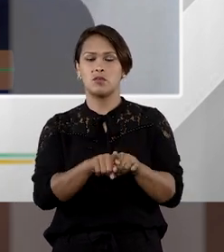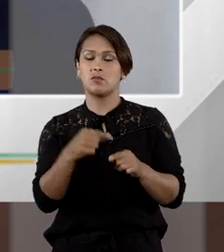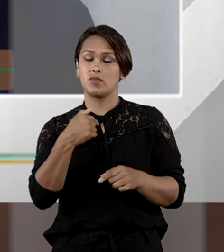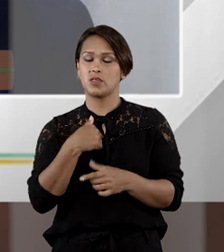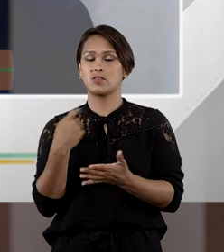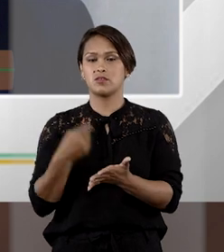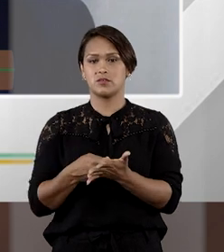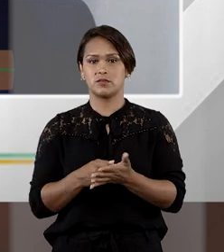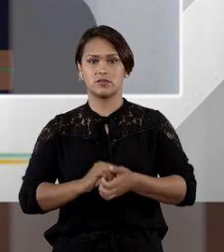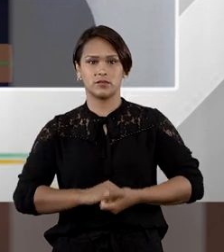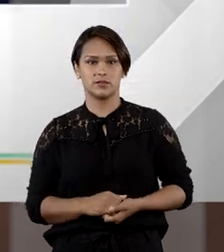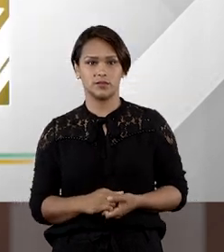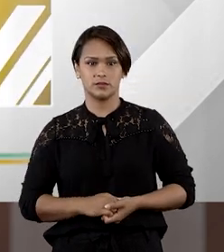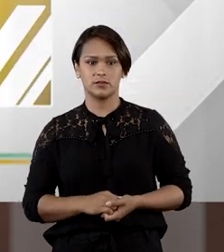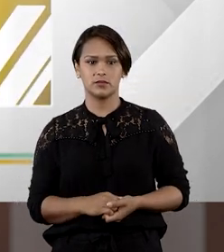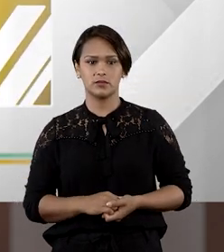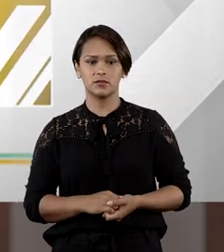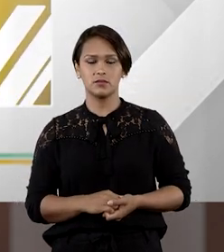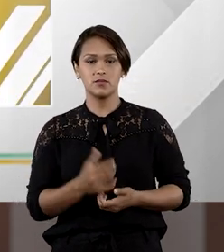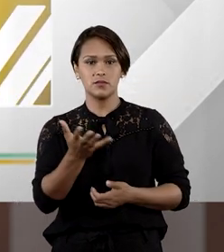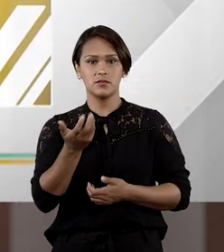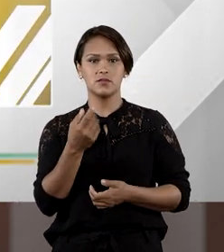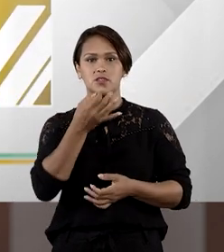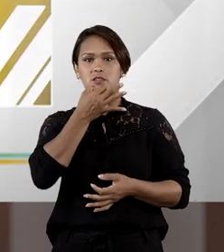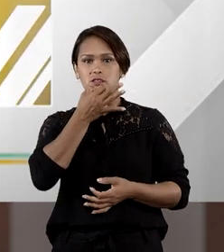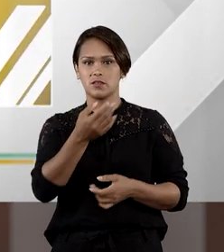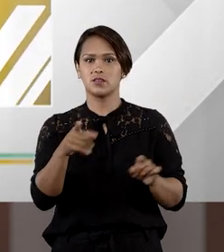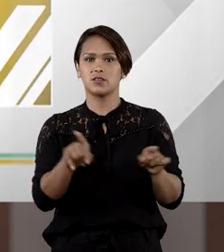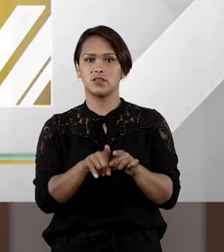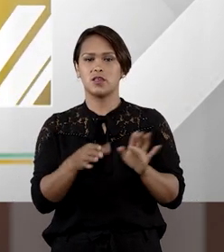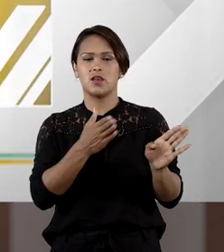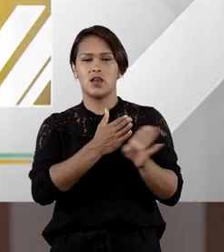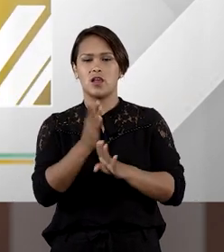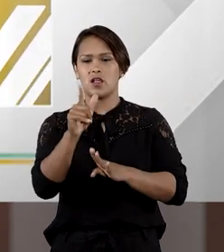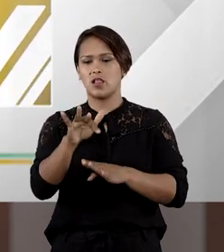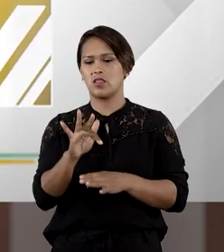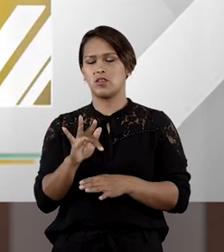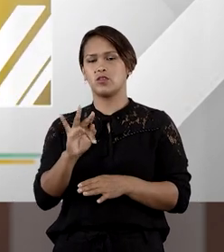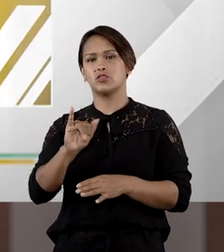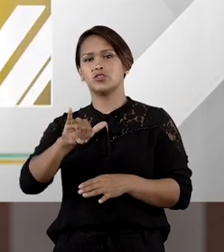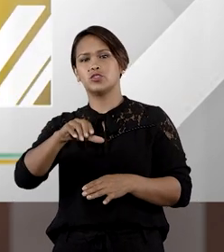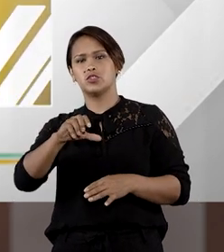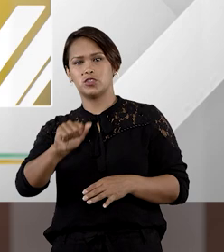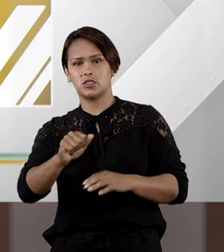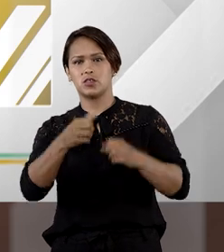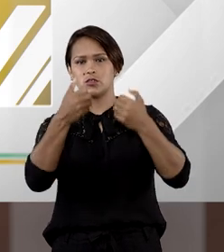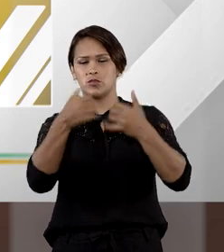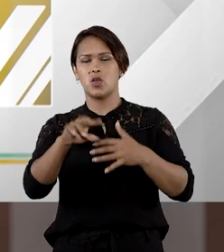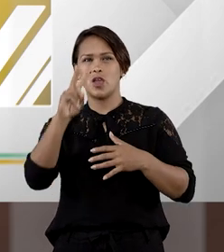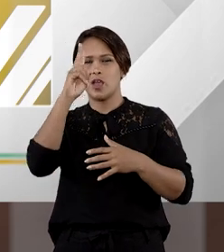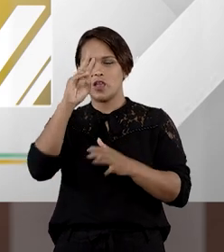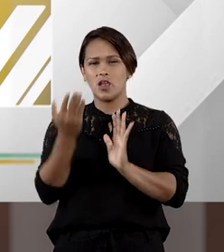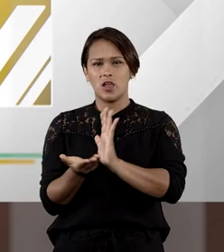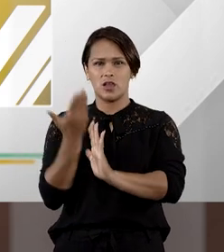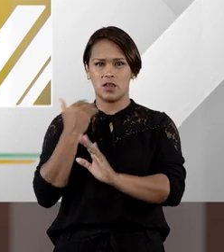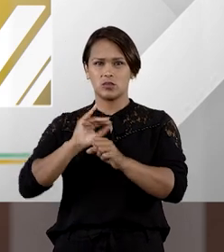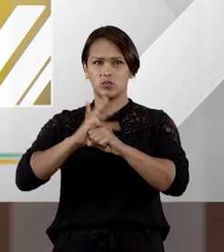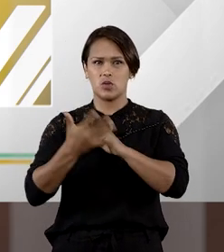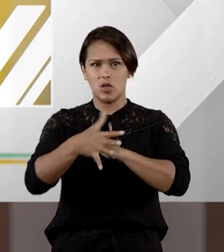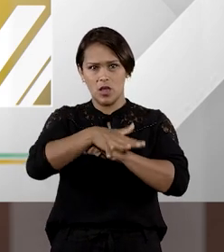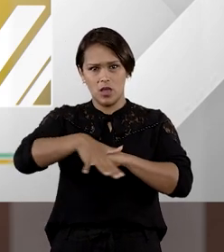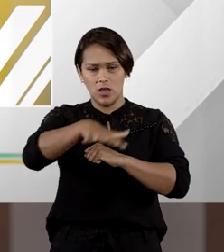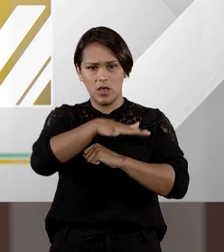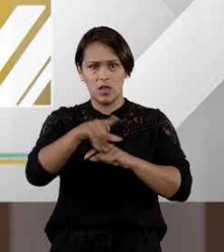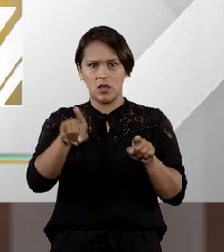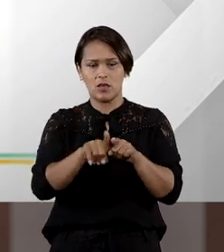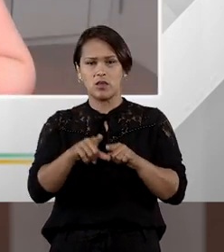tenho. E eu quero fazer um comentário, até na linha do que o Thiago disse. Eu me lembro que antes da pandemia, um